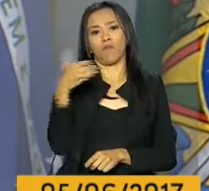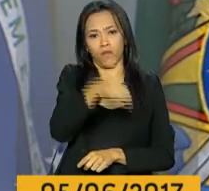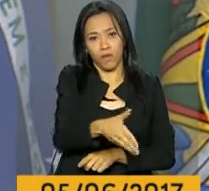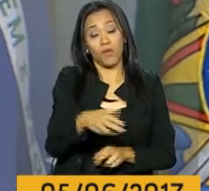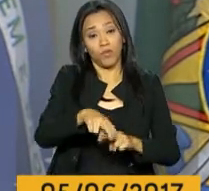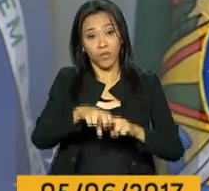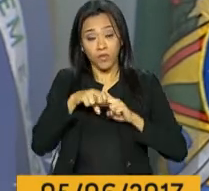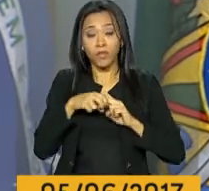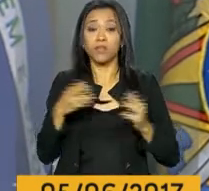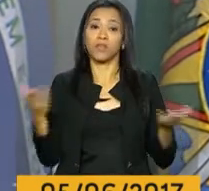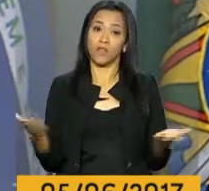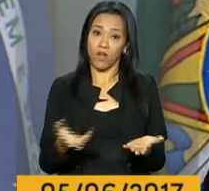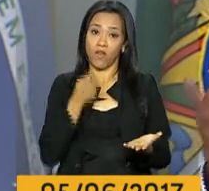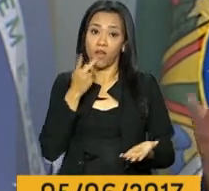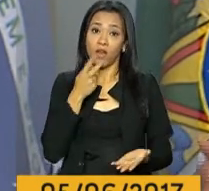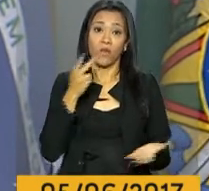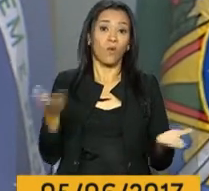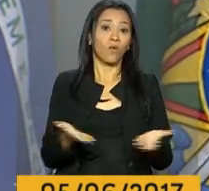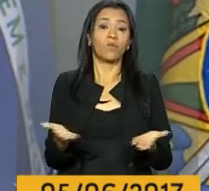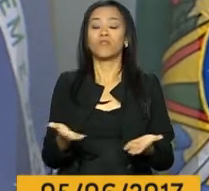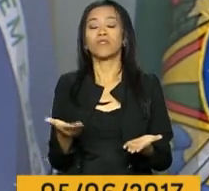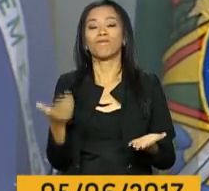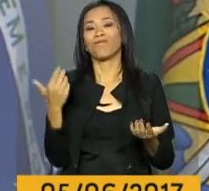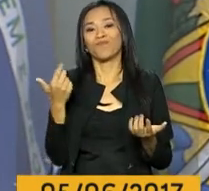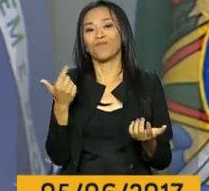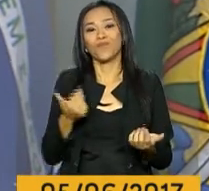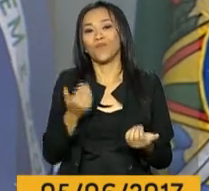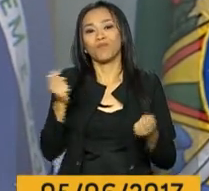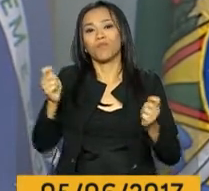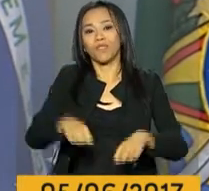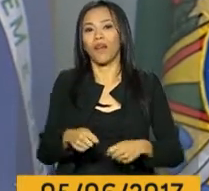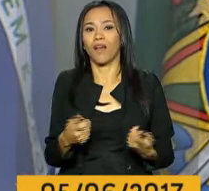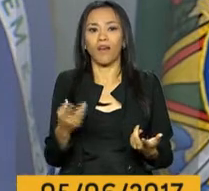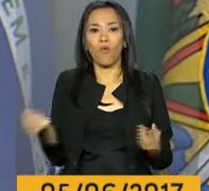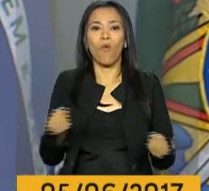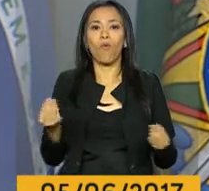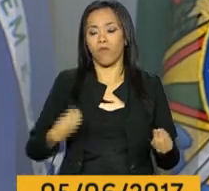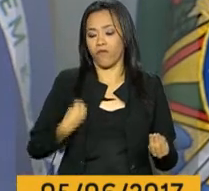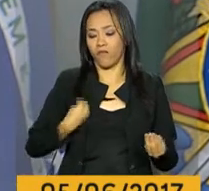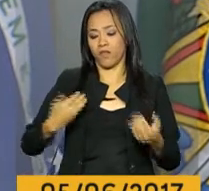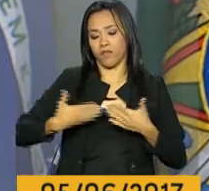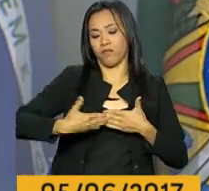já na mais espaço para crescimento e sustentabilidade